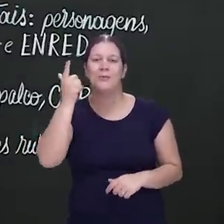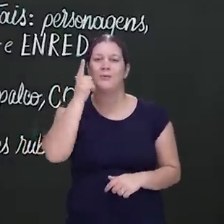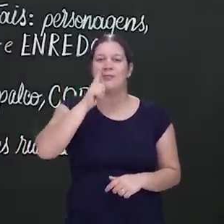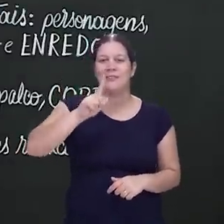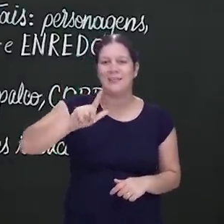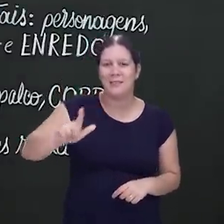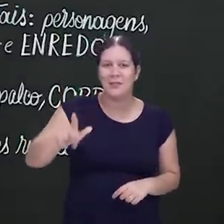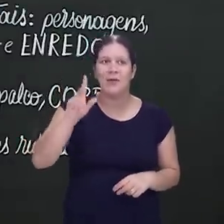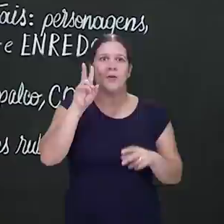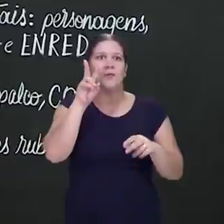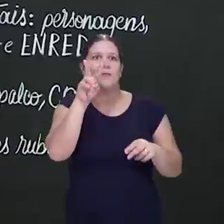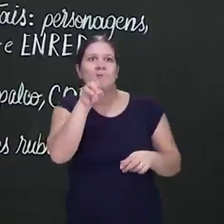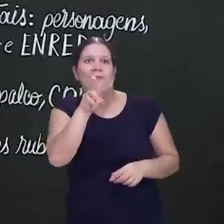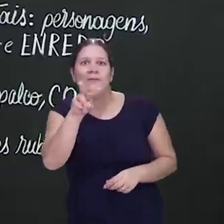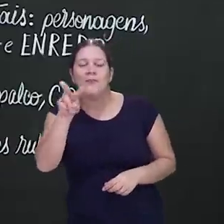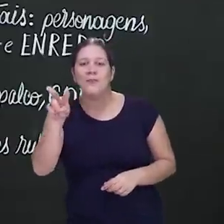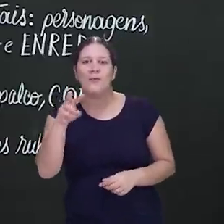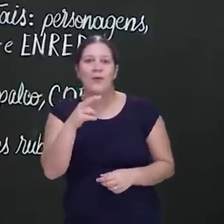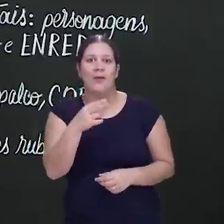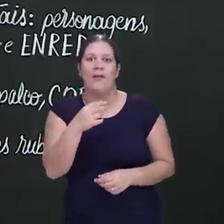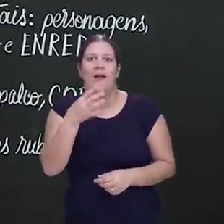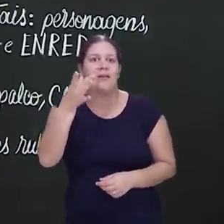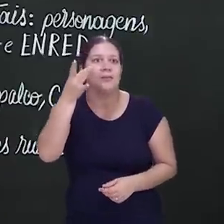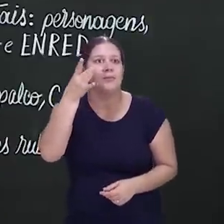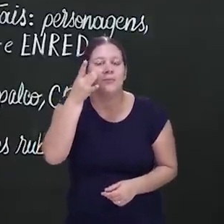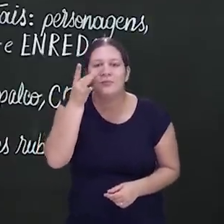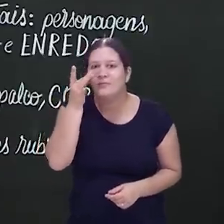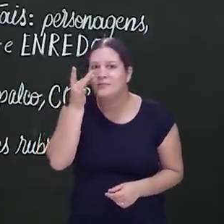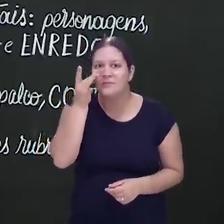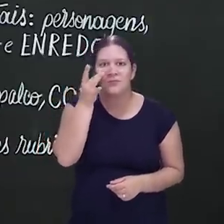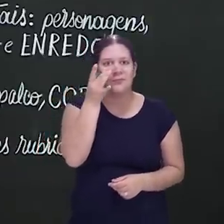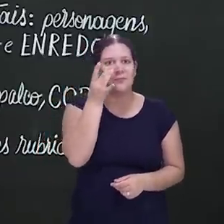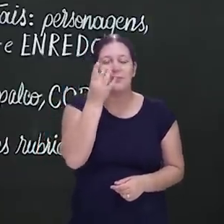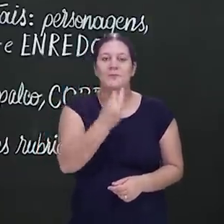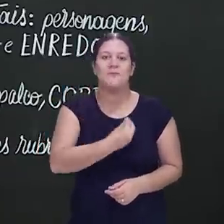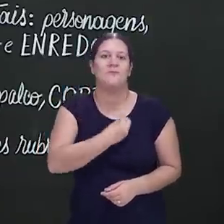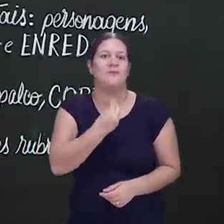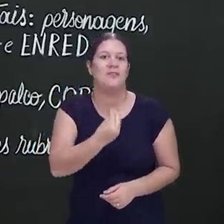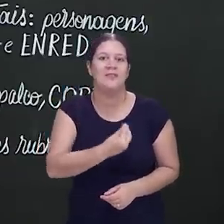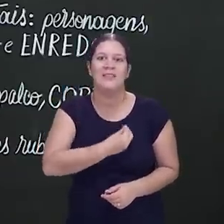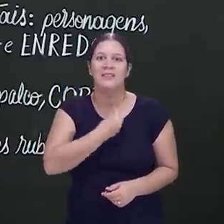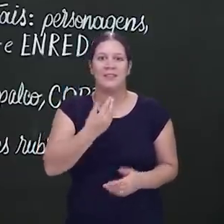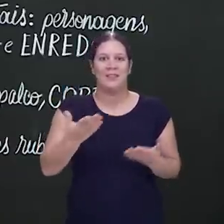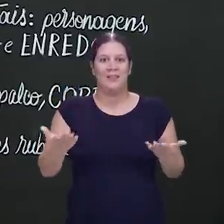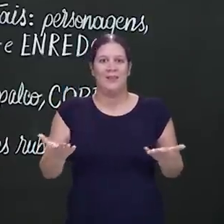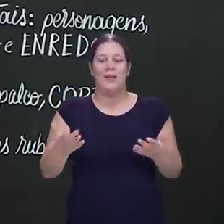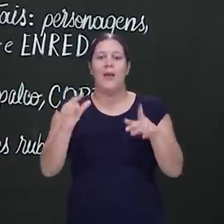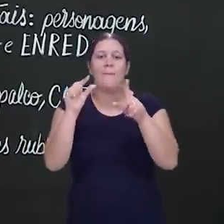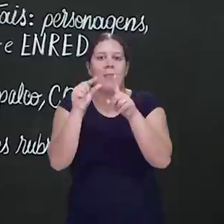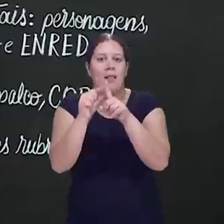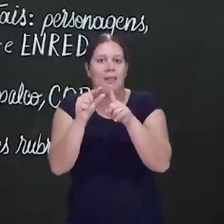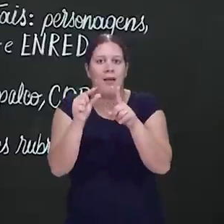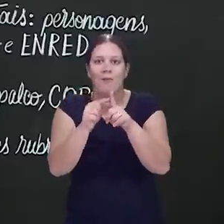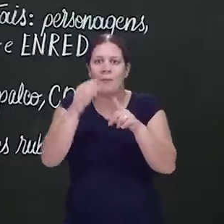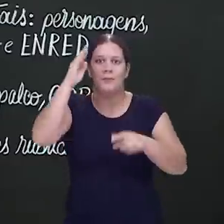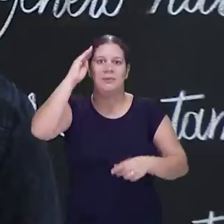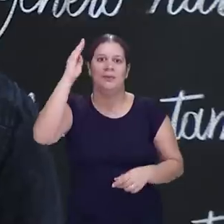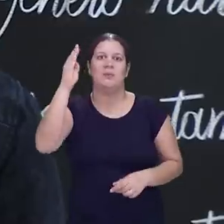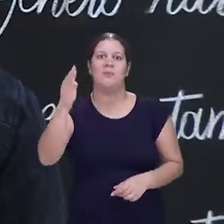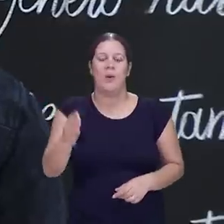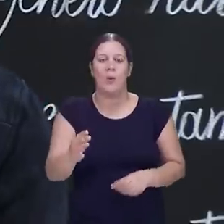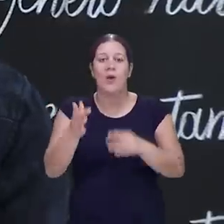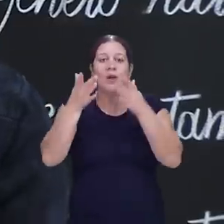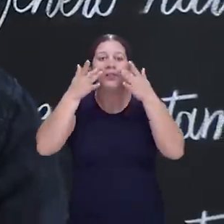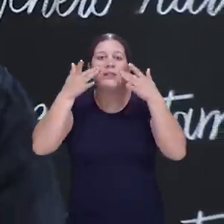a um espetáculo, estar vivo, ao vivo, assistindo uma representação tão viva, porque a vida é a palavra-chave do teatro, né?